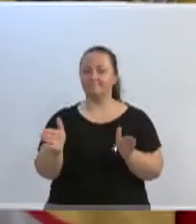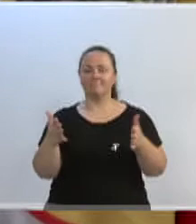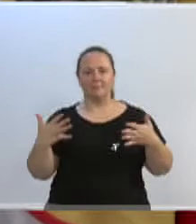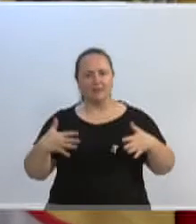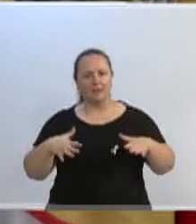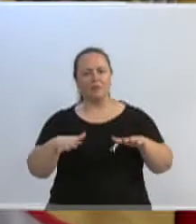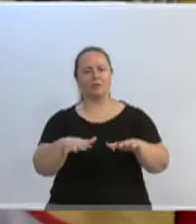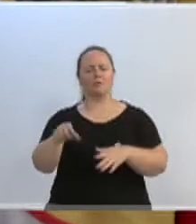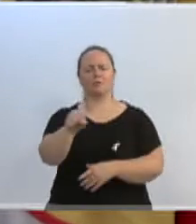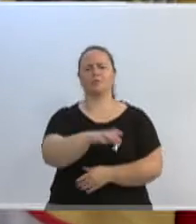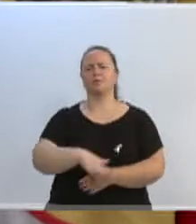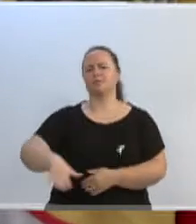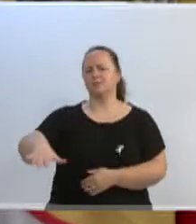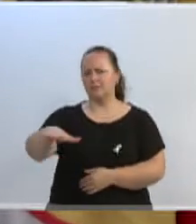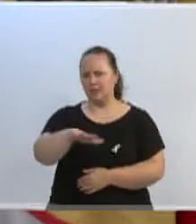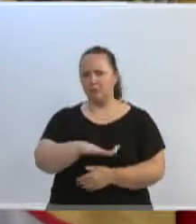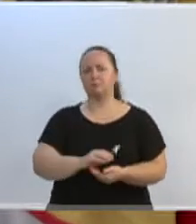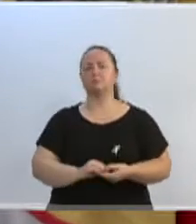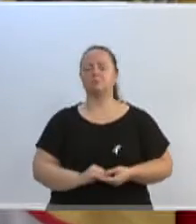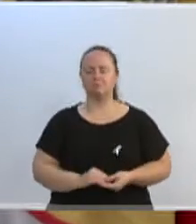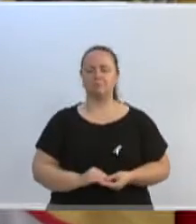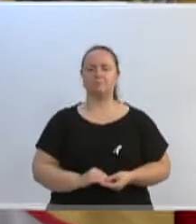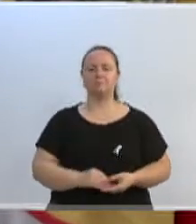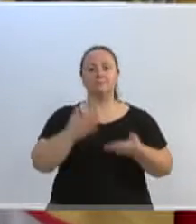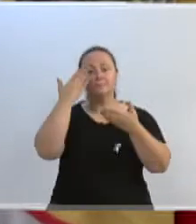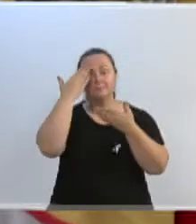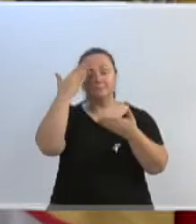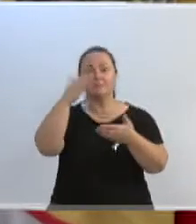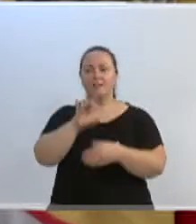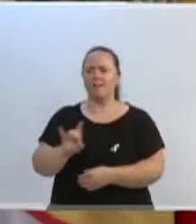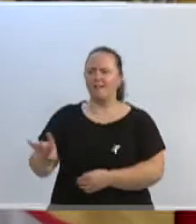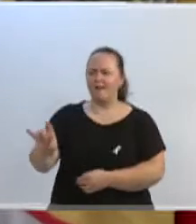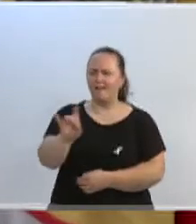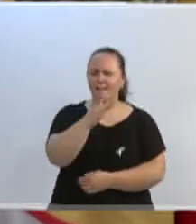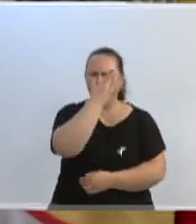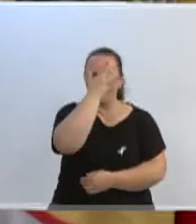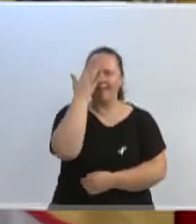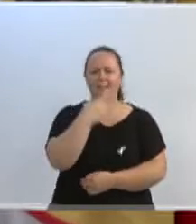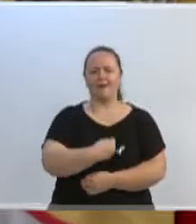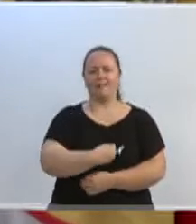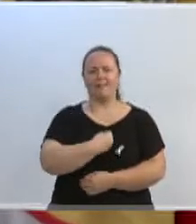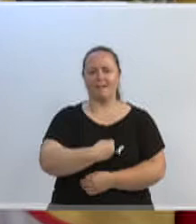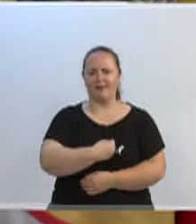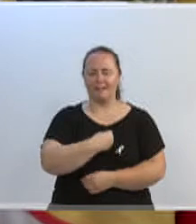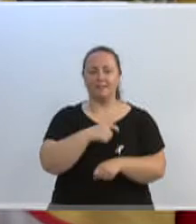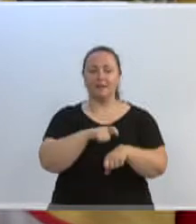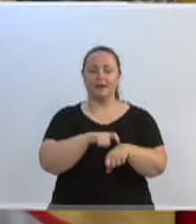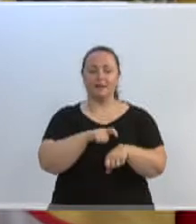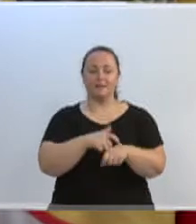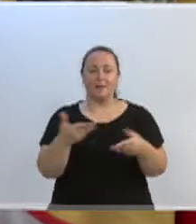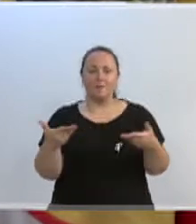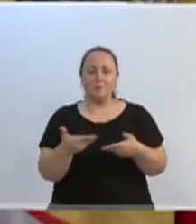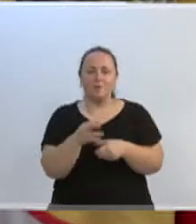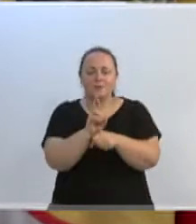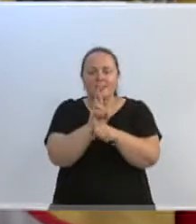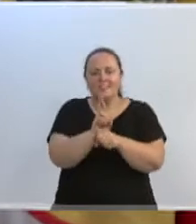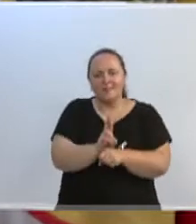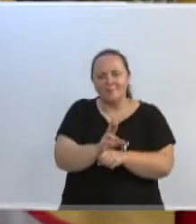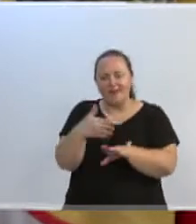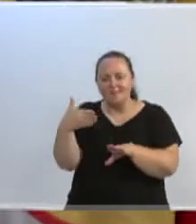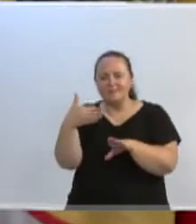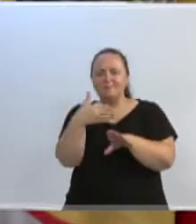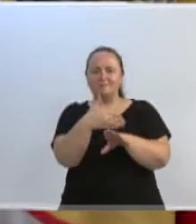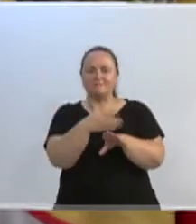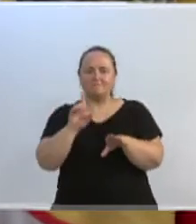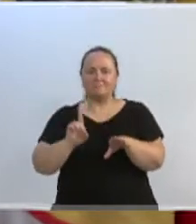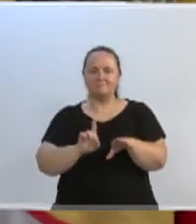inclusão social. Agradecer a cada um dos senhores, das senhoras, que tiraram um pouquinho do seu tempo para vir até